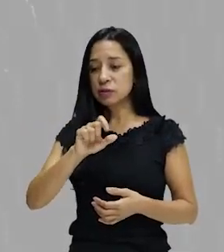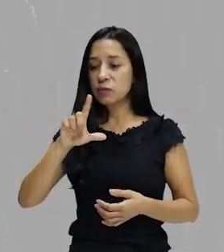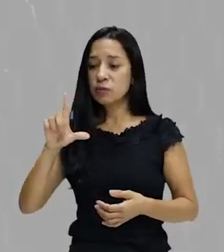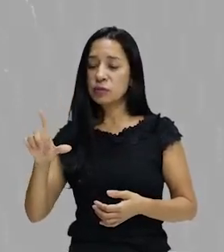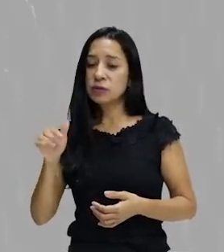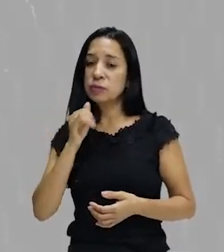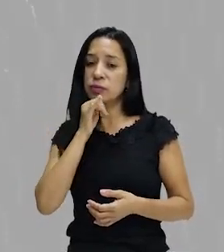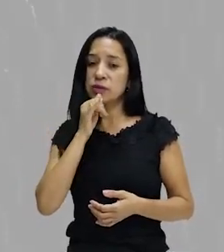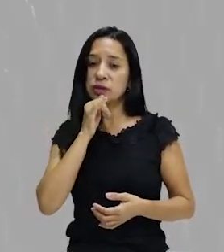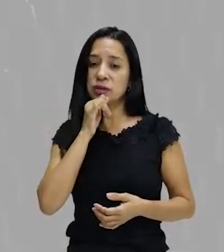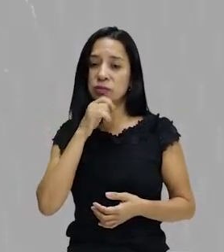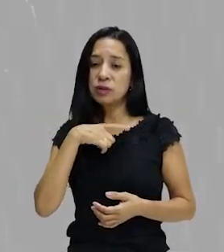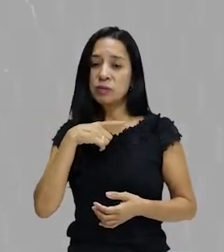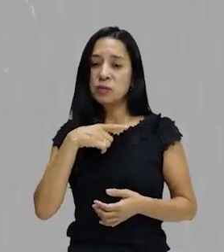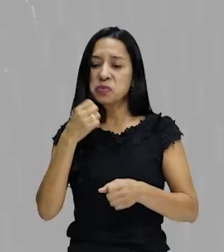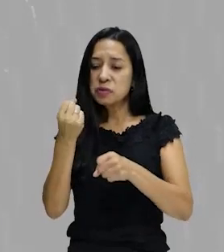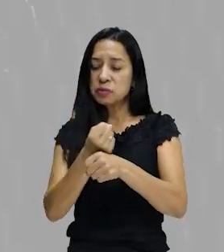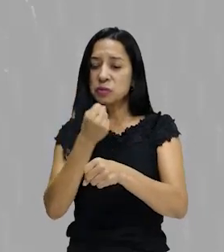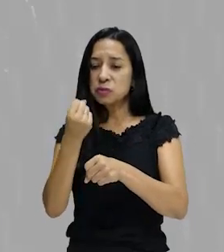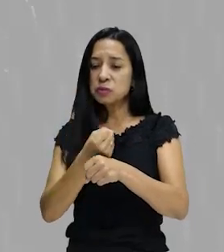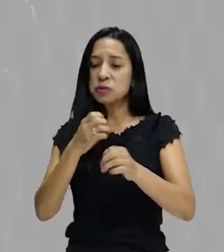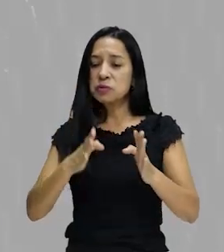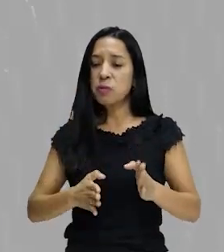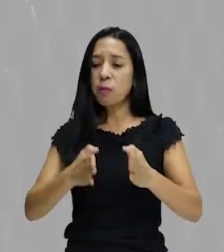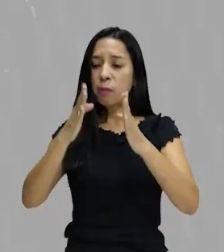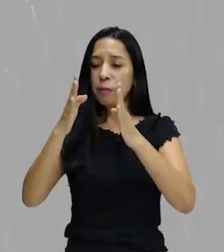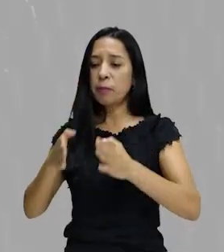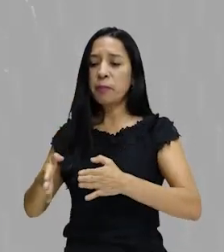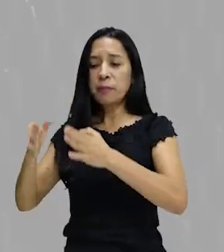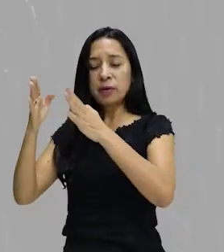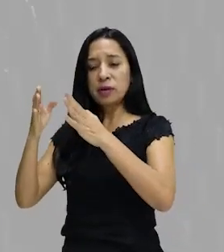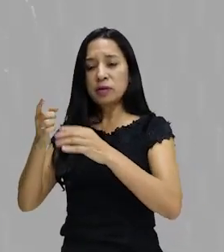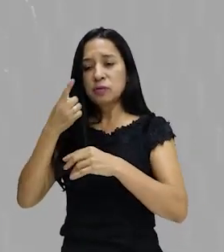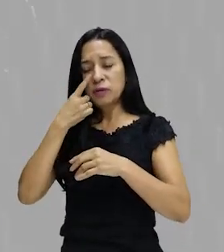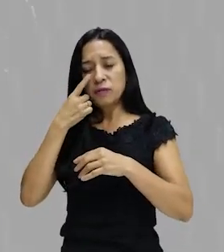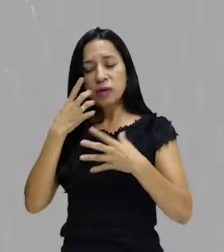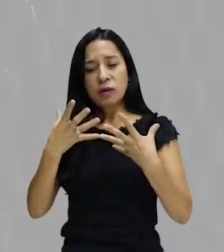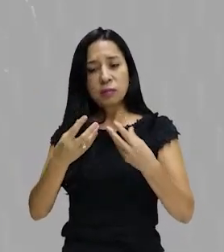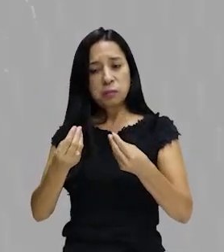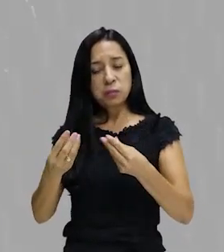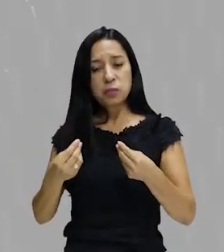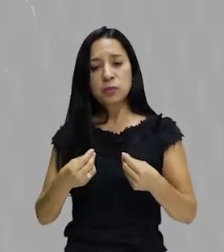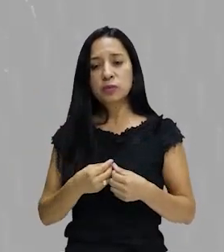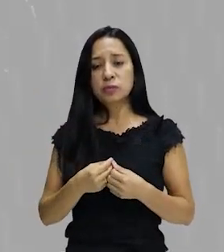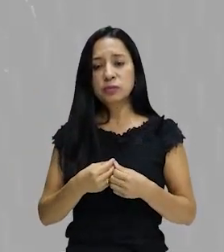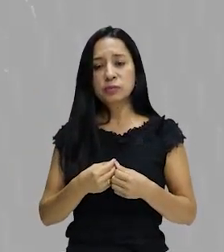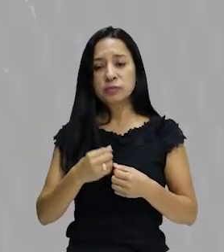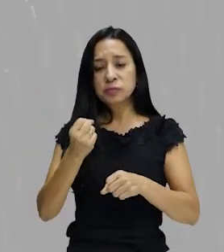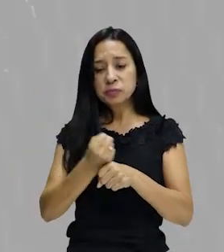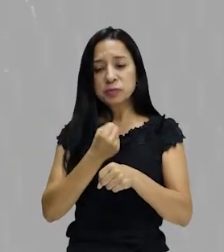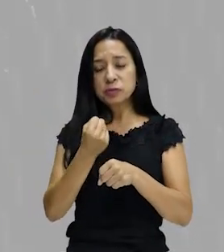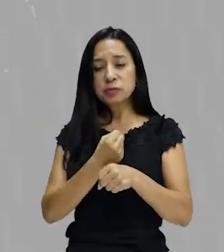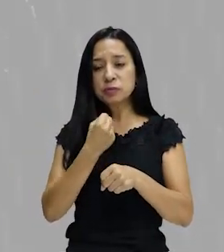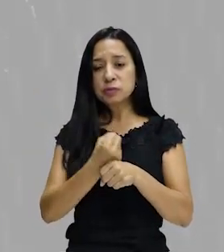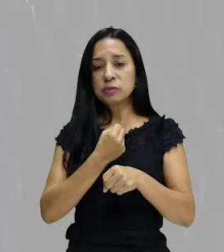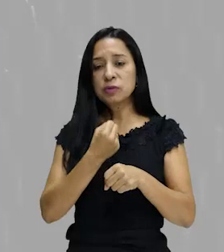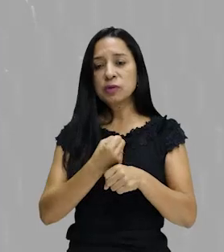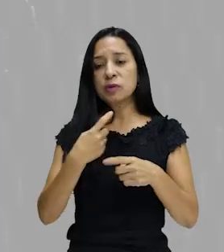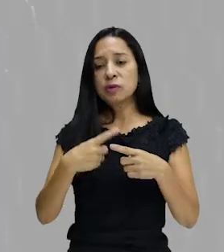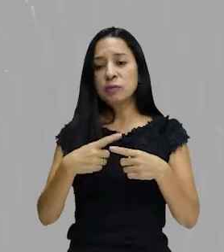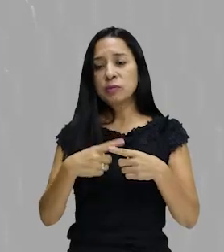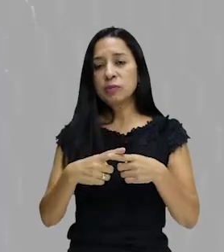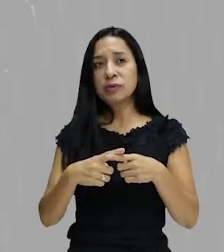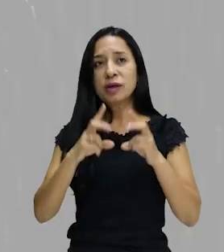canteiro de obras, né, desses grandes prédios, então a gente via bastante esse bate-estaca por aí, né, nessas obras, ok? Até porque chama